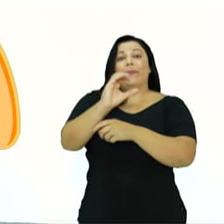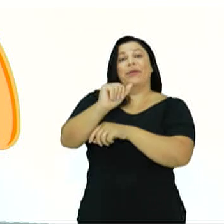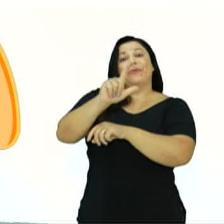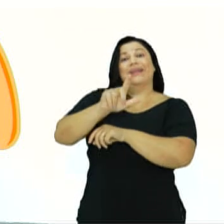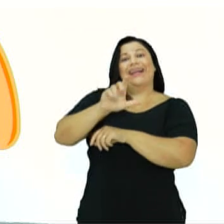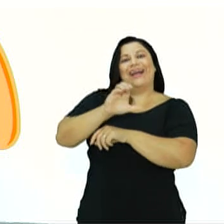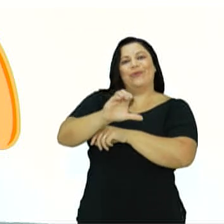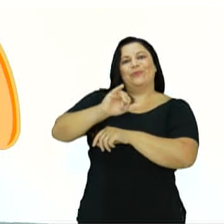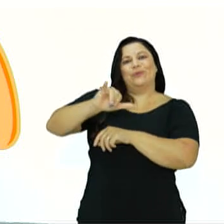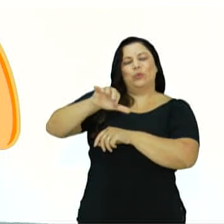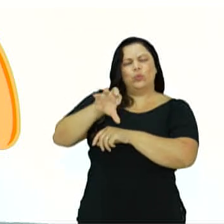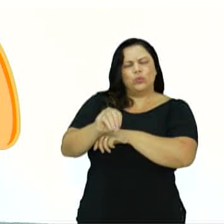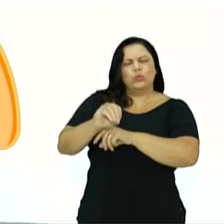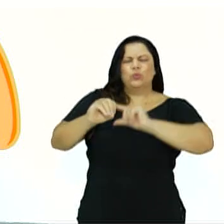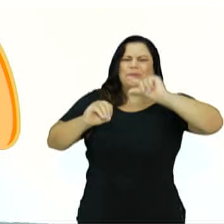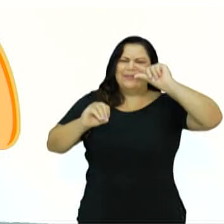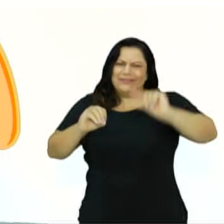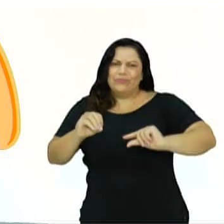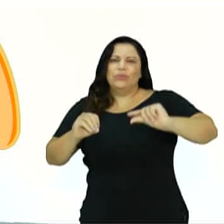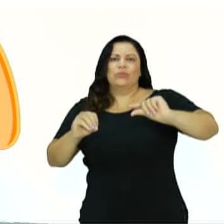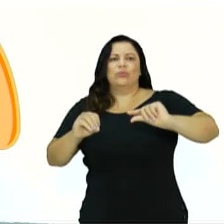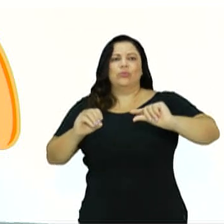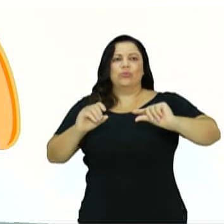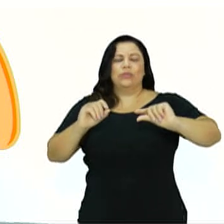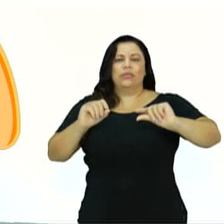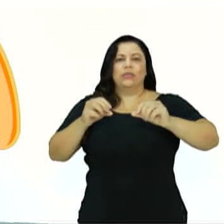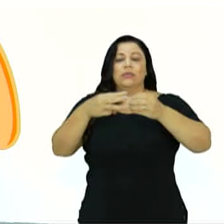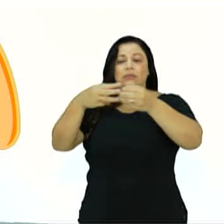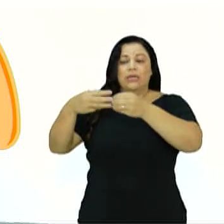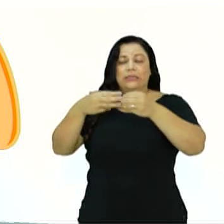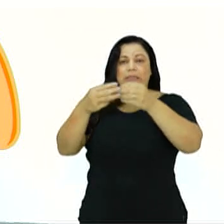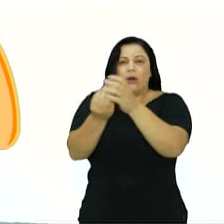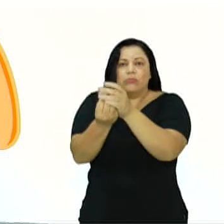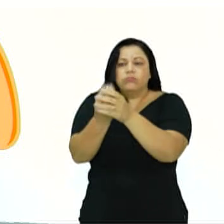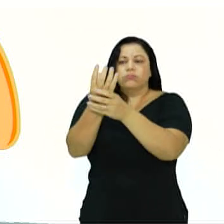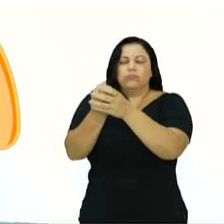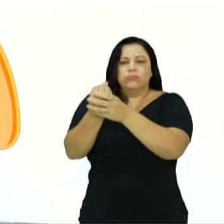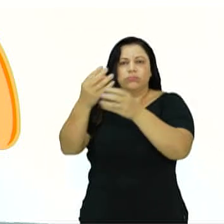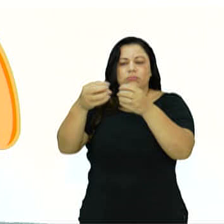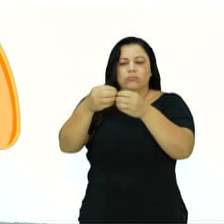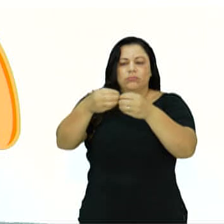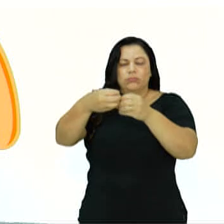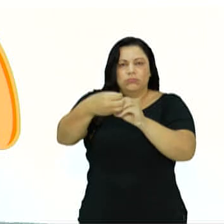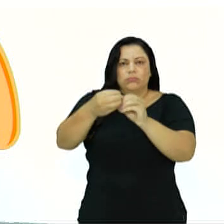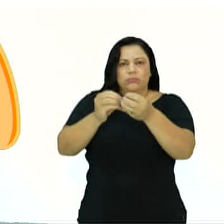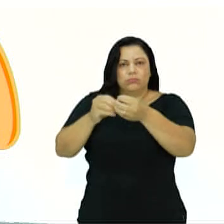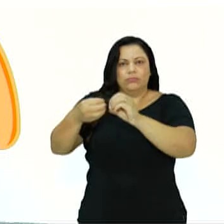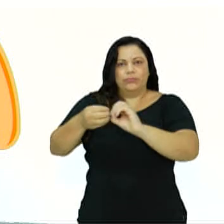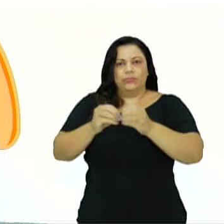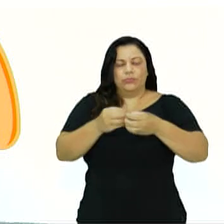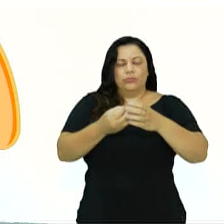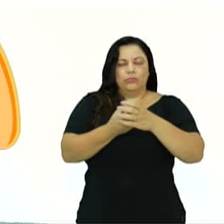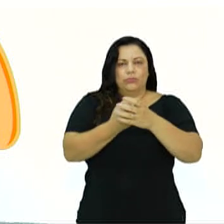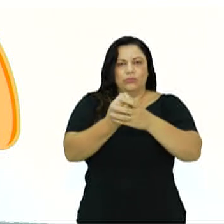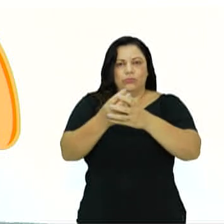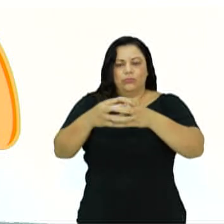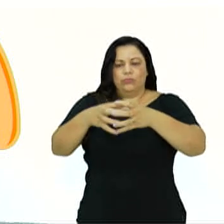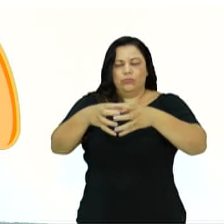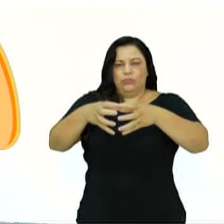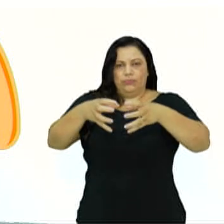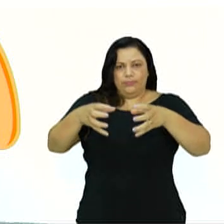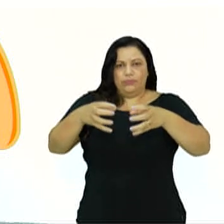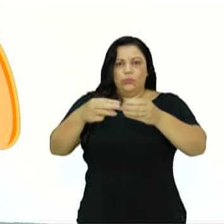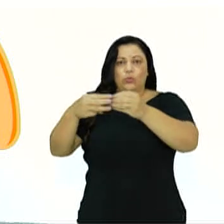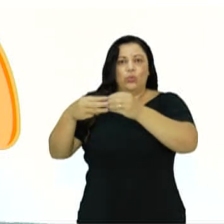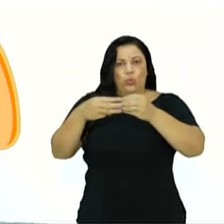quando está baixo o nível de cálcio, quem vai entrar em ação são eles, né? Se a taxa de cálcio no sangue diminui, os osteoclastos são ativados por